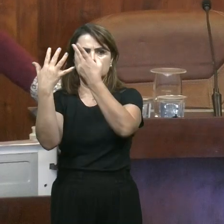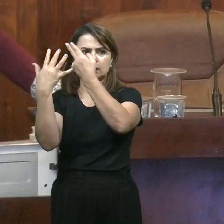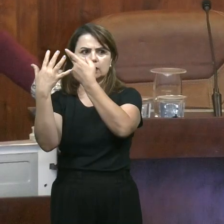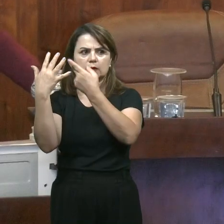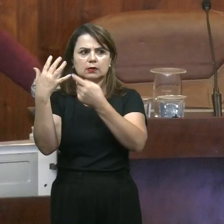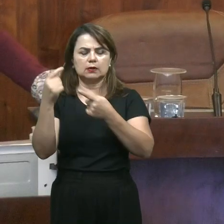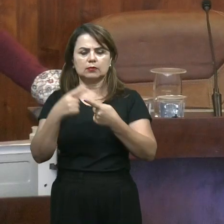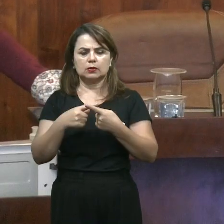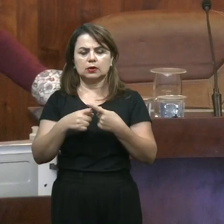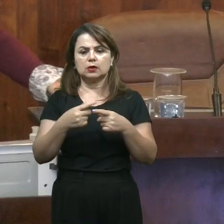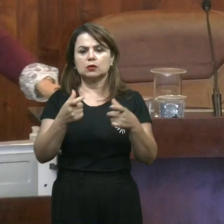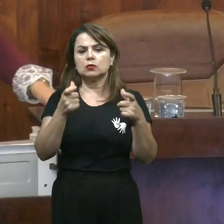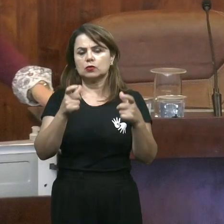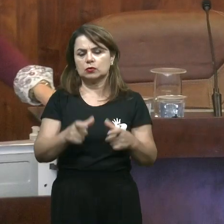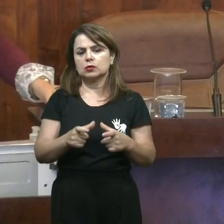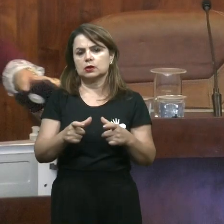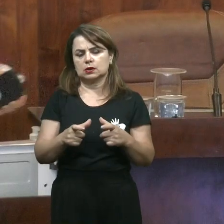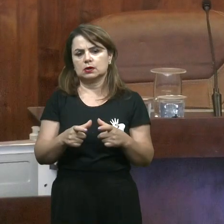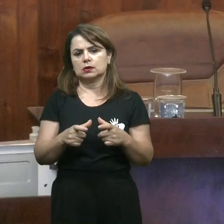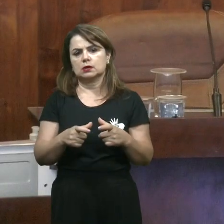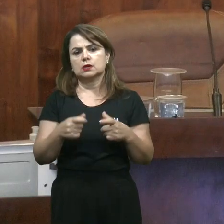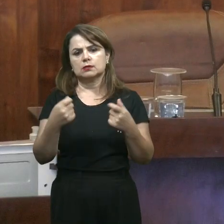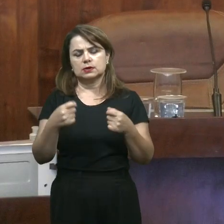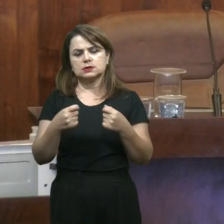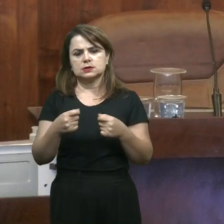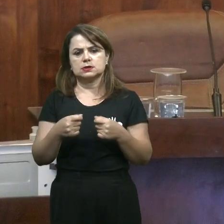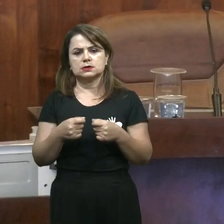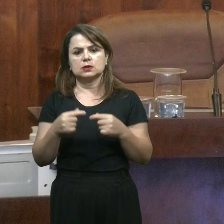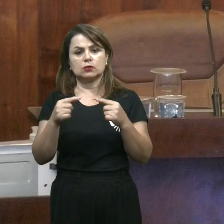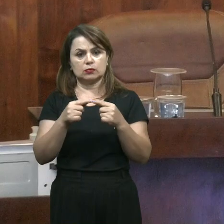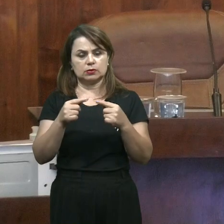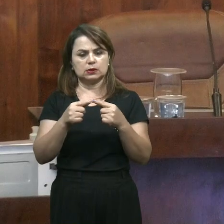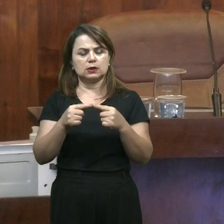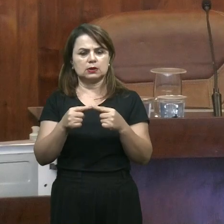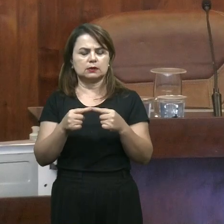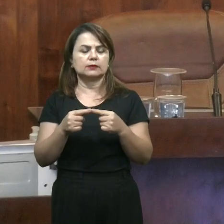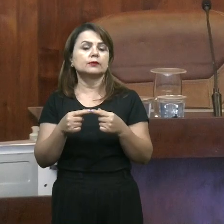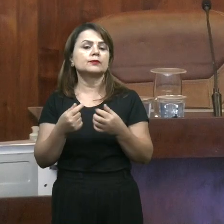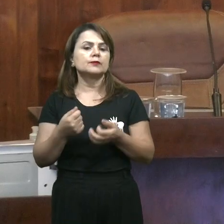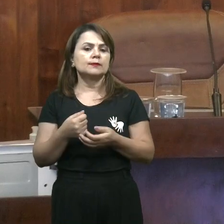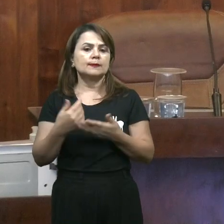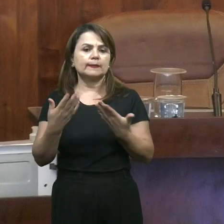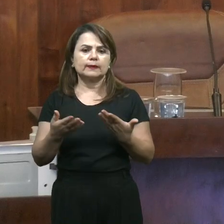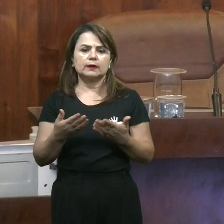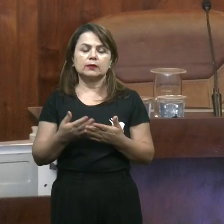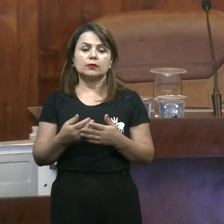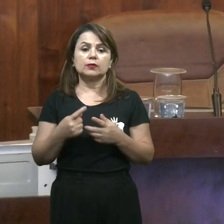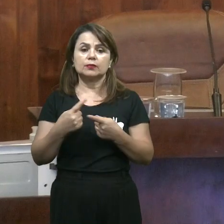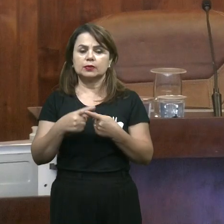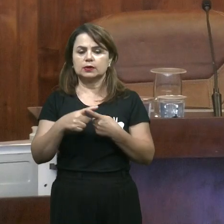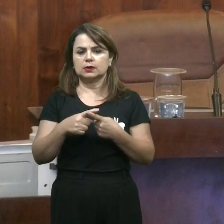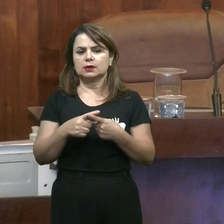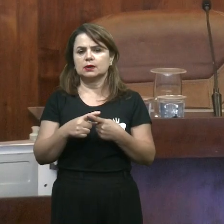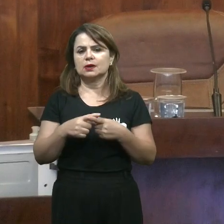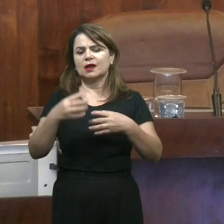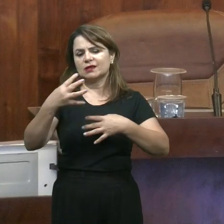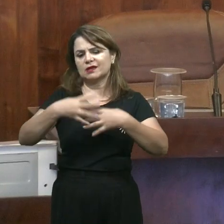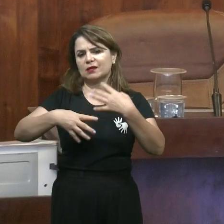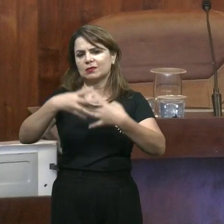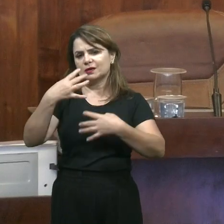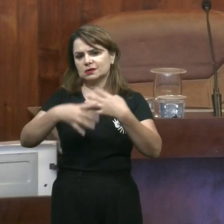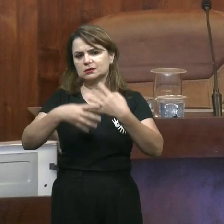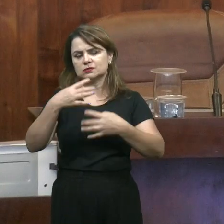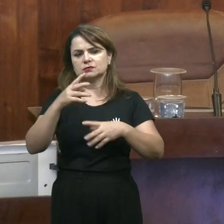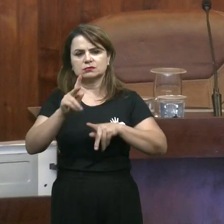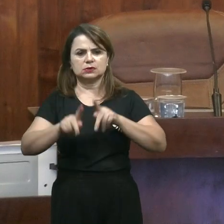manter o planteio de árvores exigido pelas prefeituras em geral, ocasionando grande transtorno à população.